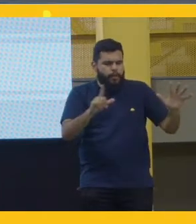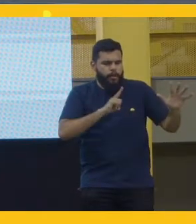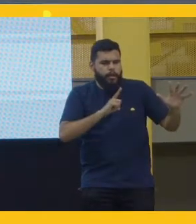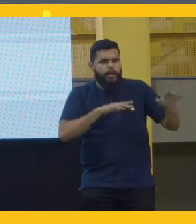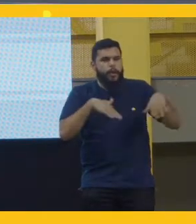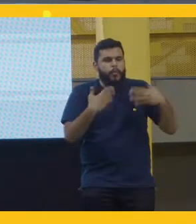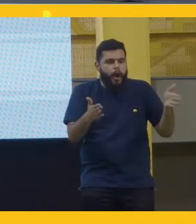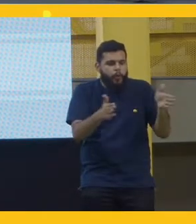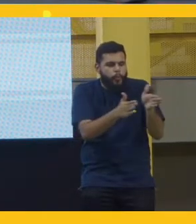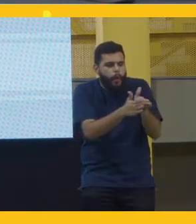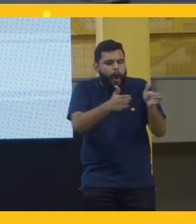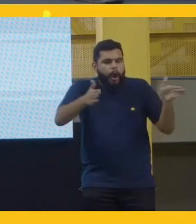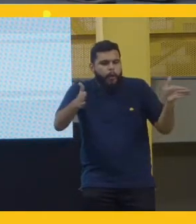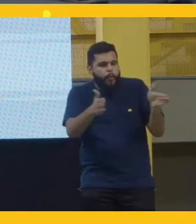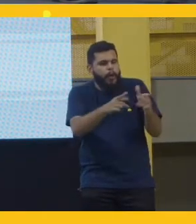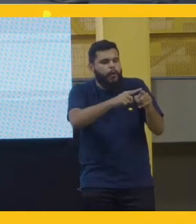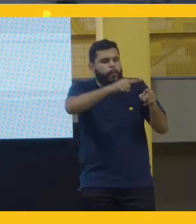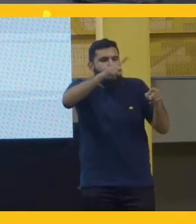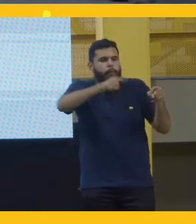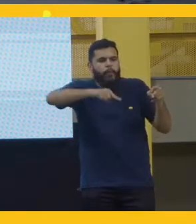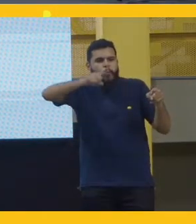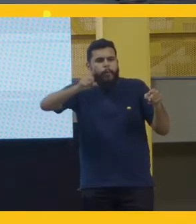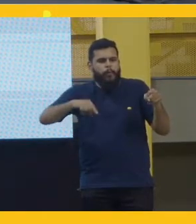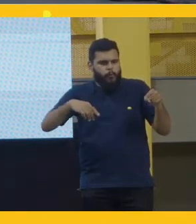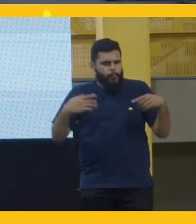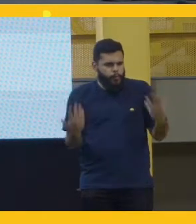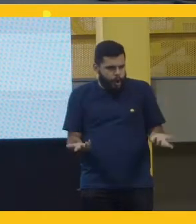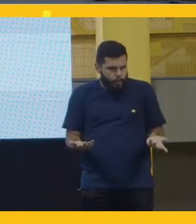que comprimento de ondas. Fala.